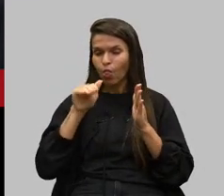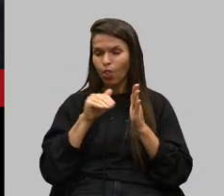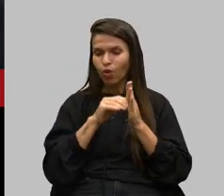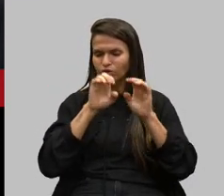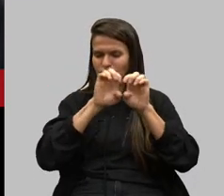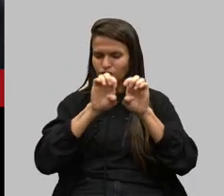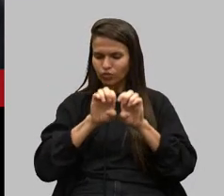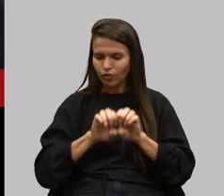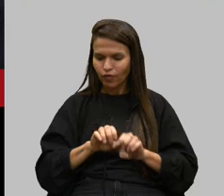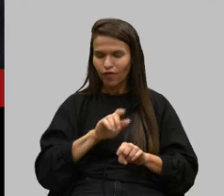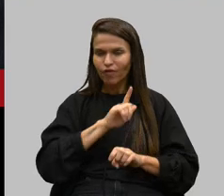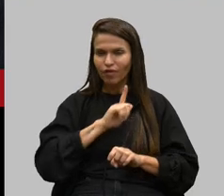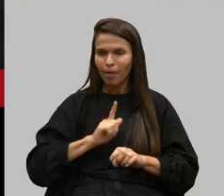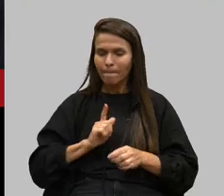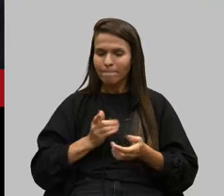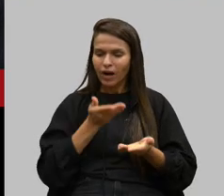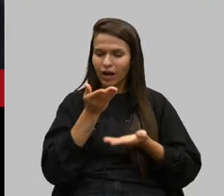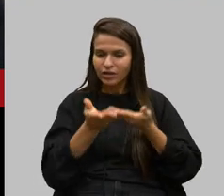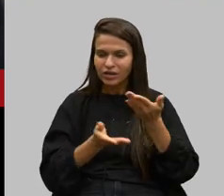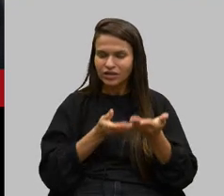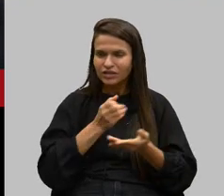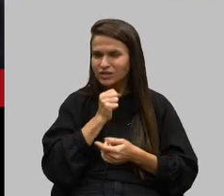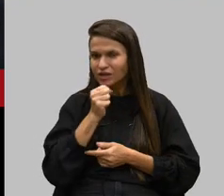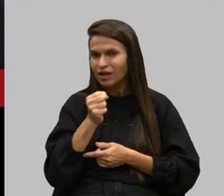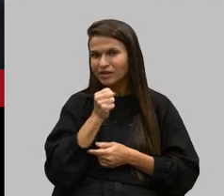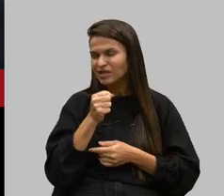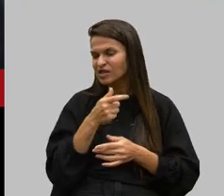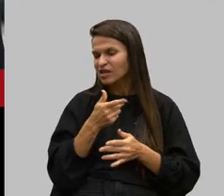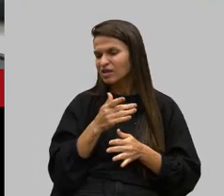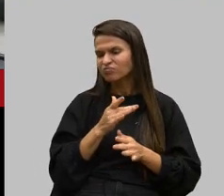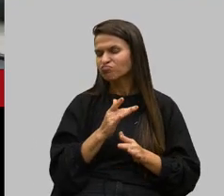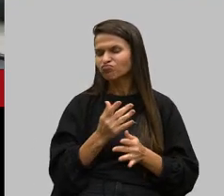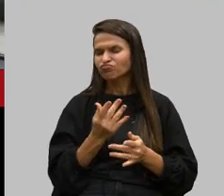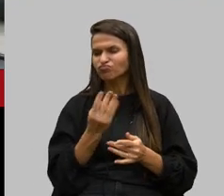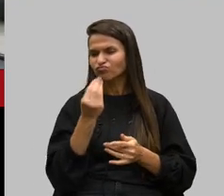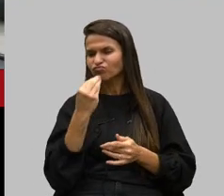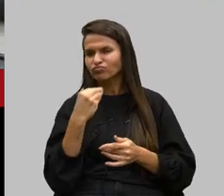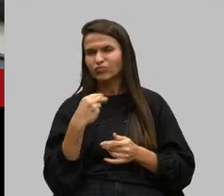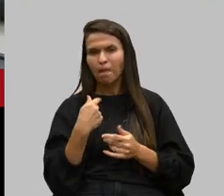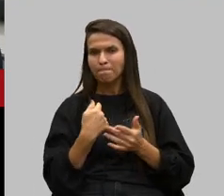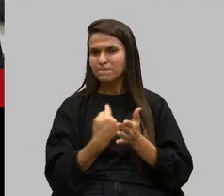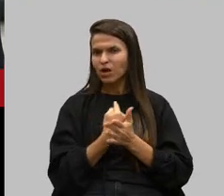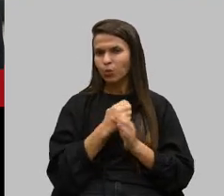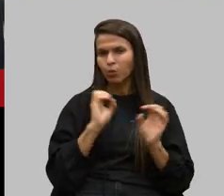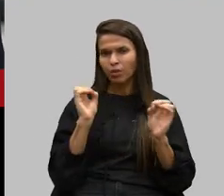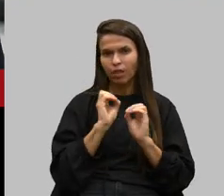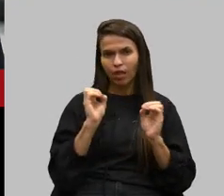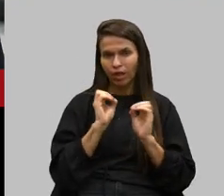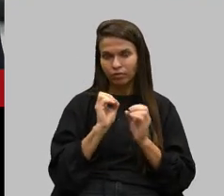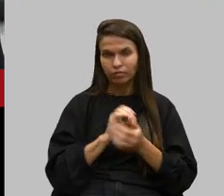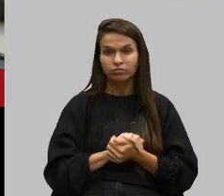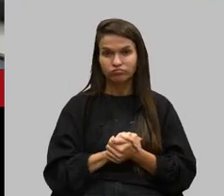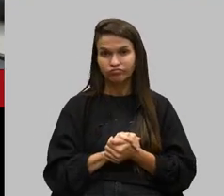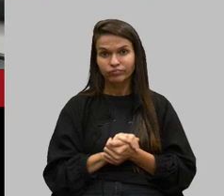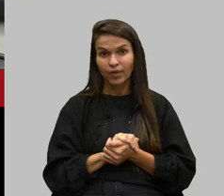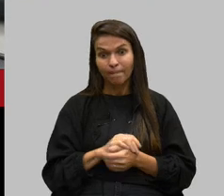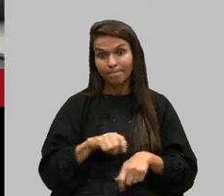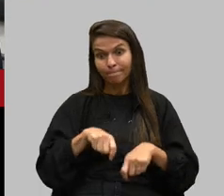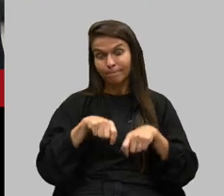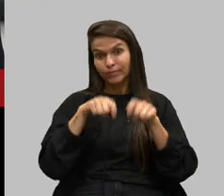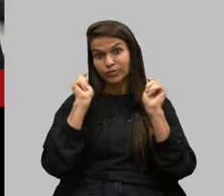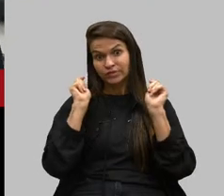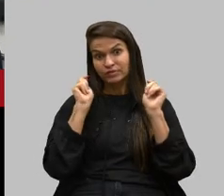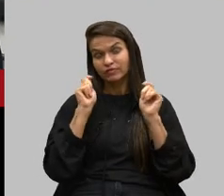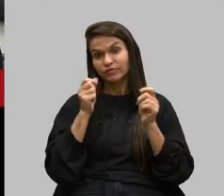governo para atender a esses jornalistas e Eles simplesmente não nos perguntam sobre os fatos então não tem jeito de esclarecer se eles não